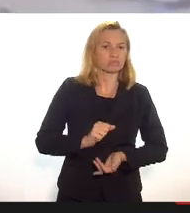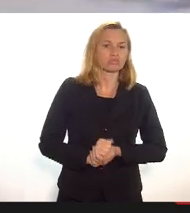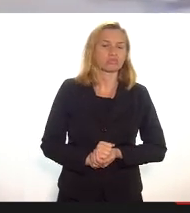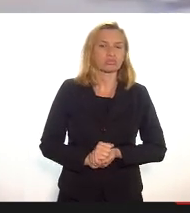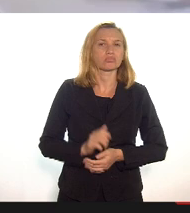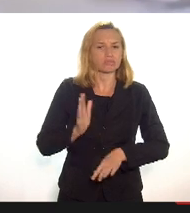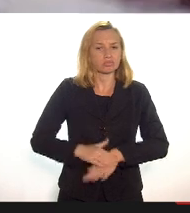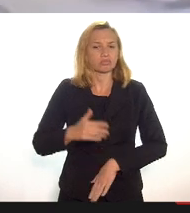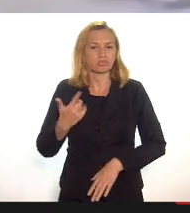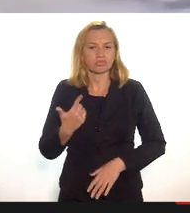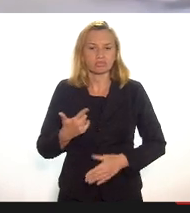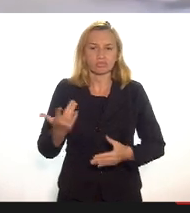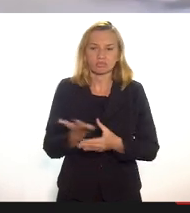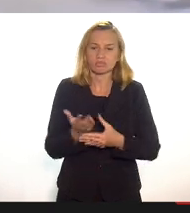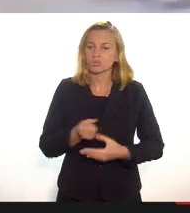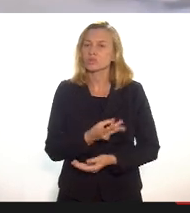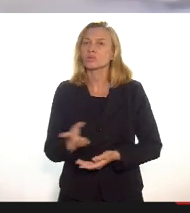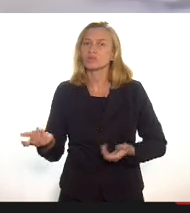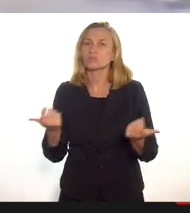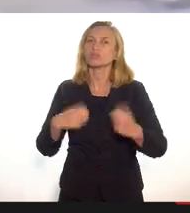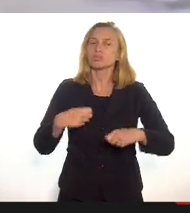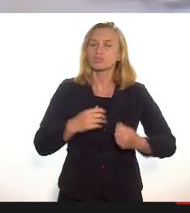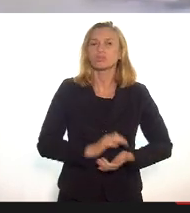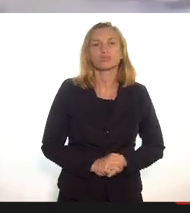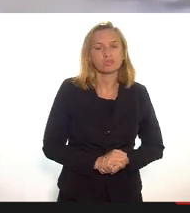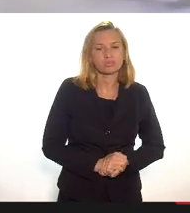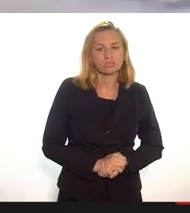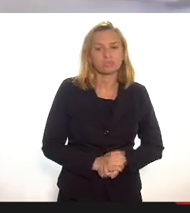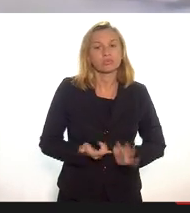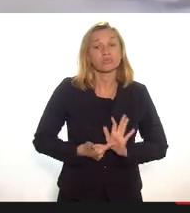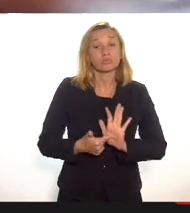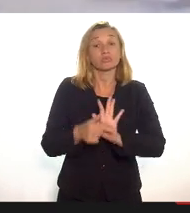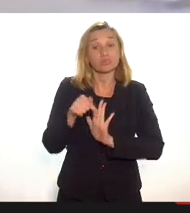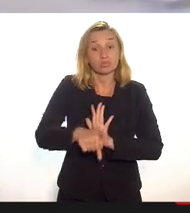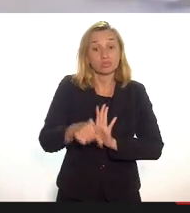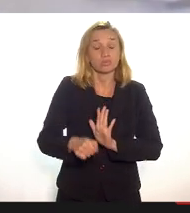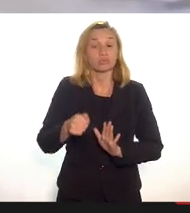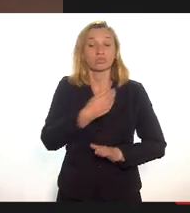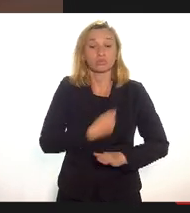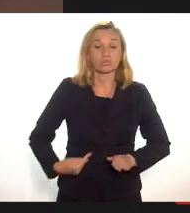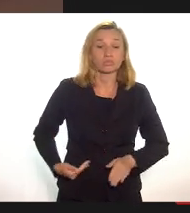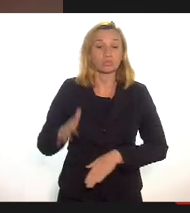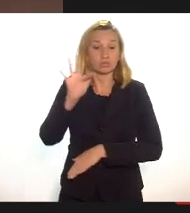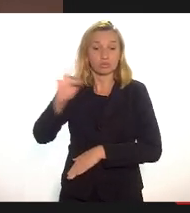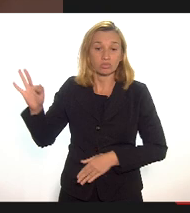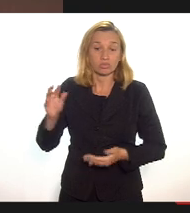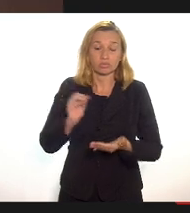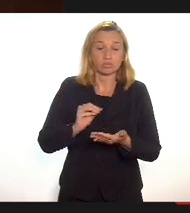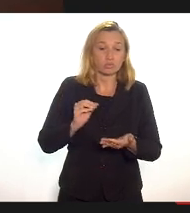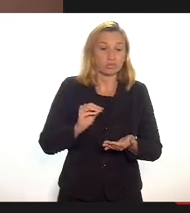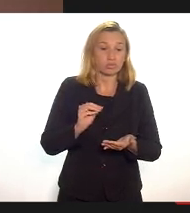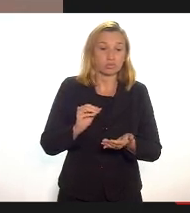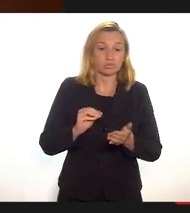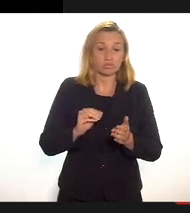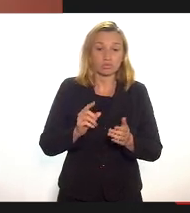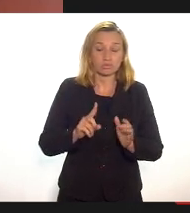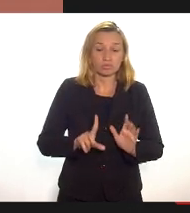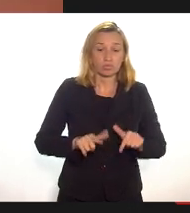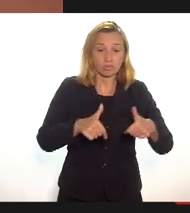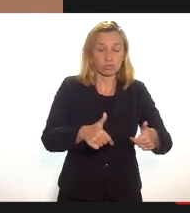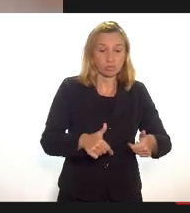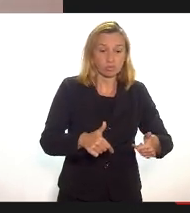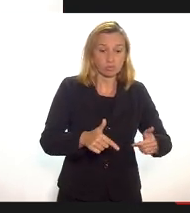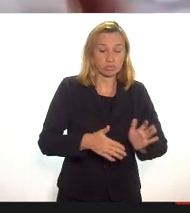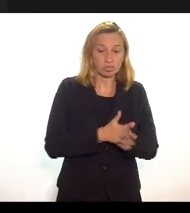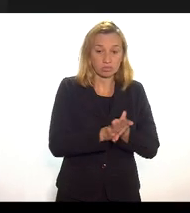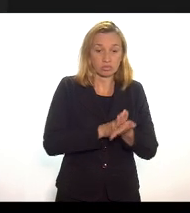duas, quantas ações forem necessárias para mostrar que o governo federal é incapaz de olhar o Rio de Janeiro como um estado